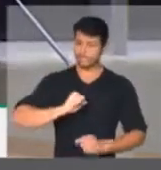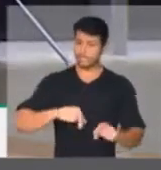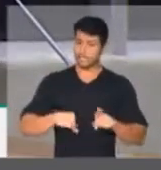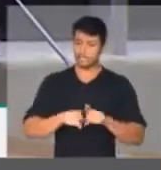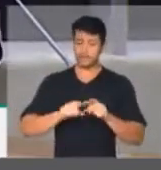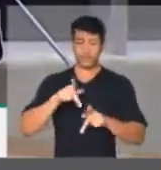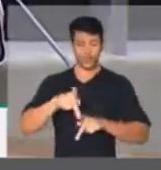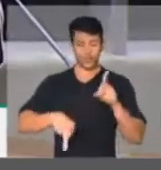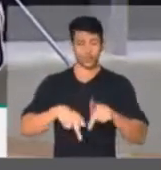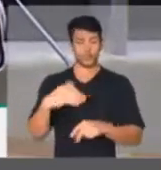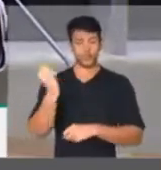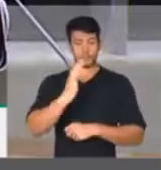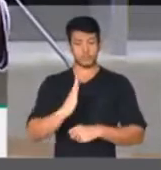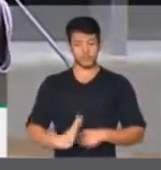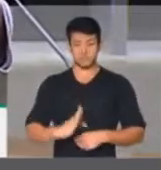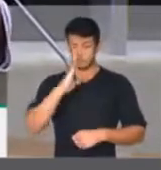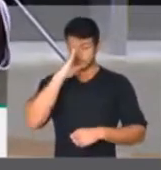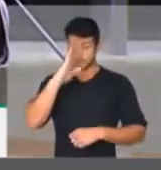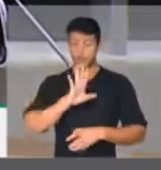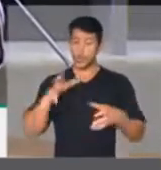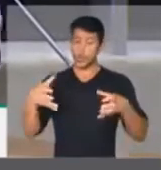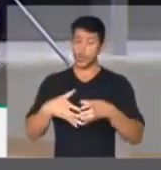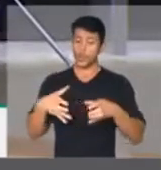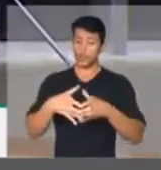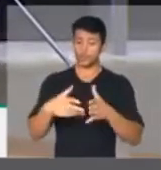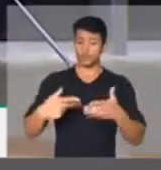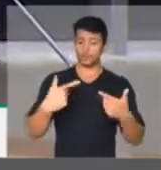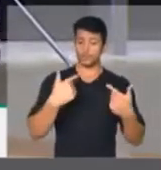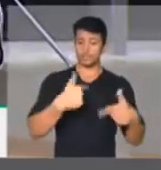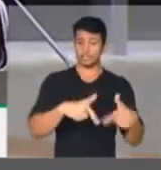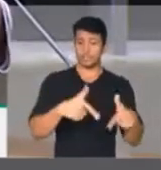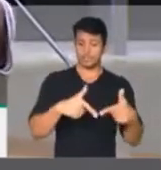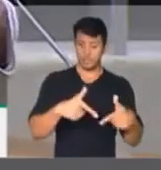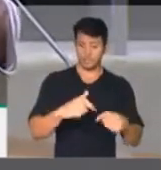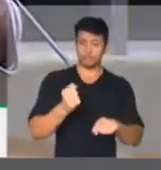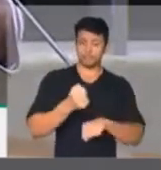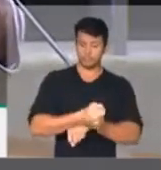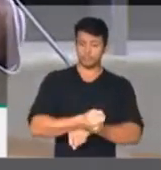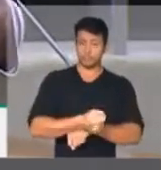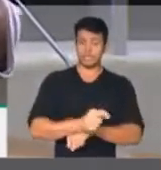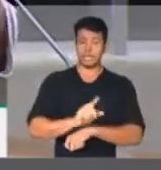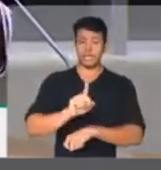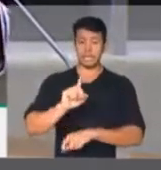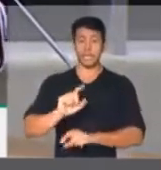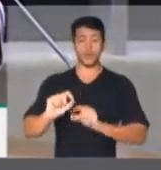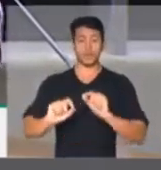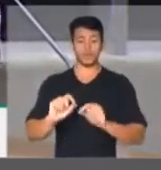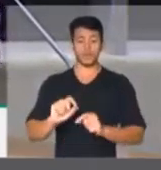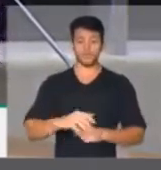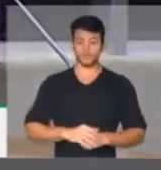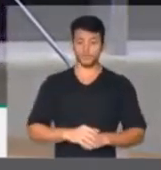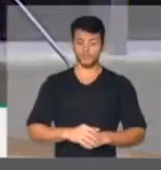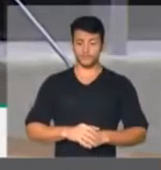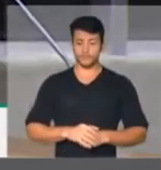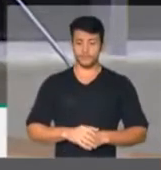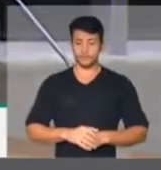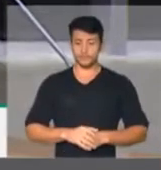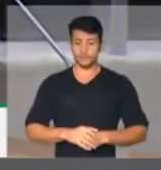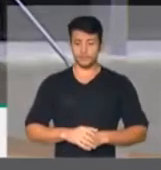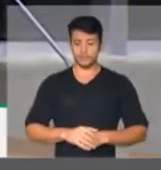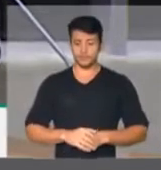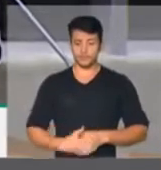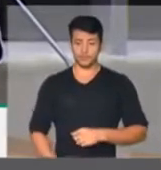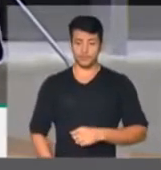particularmente os trabalhadores, os sindicalistas, o mundo do trabalho em nosso país, com a